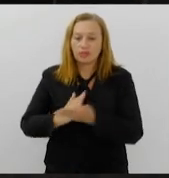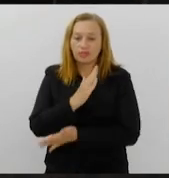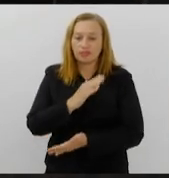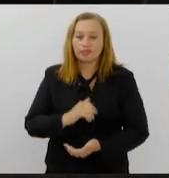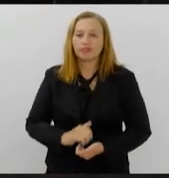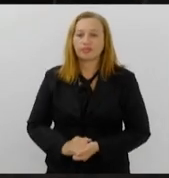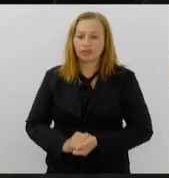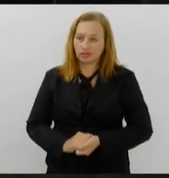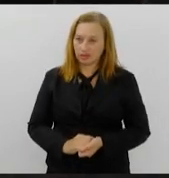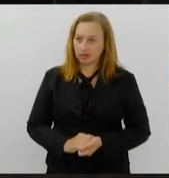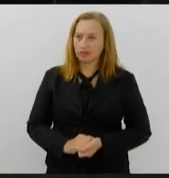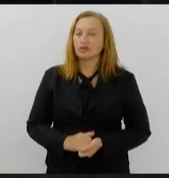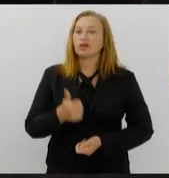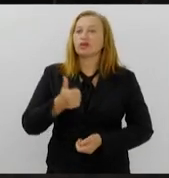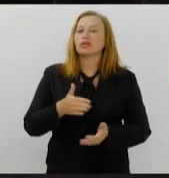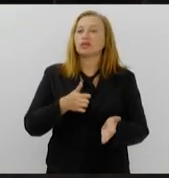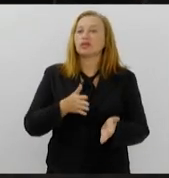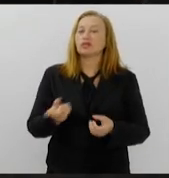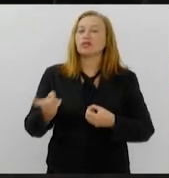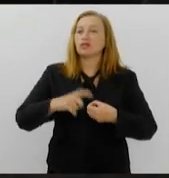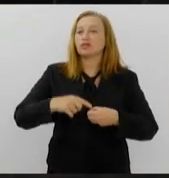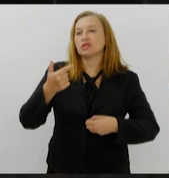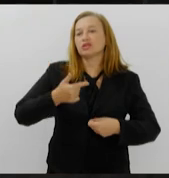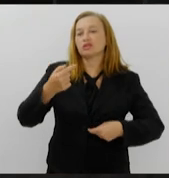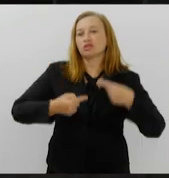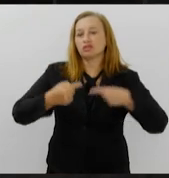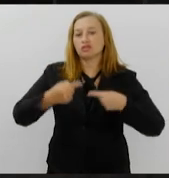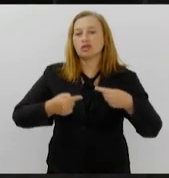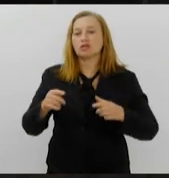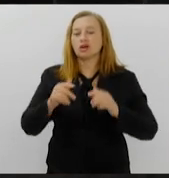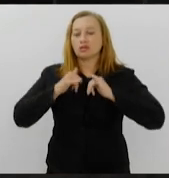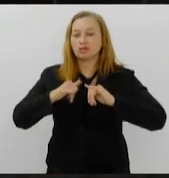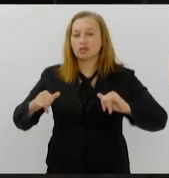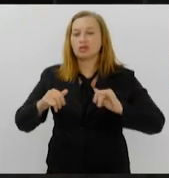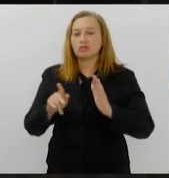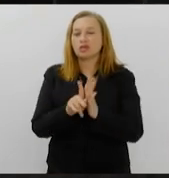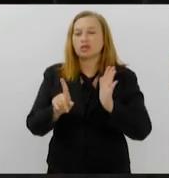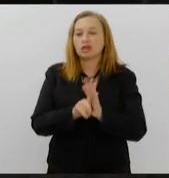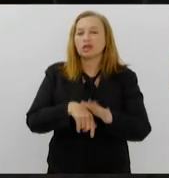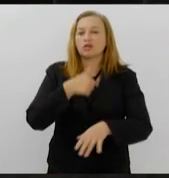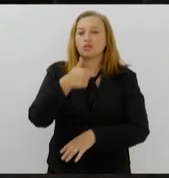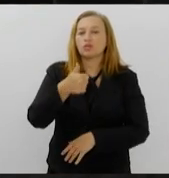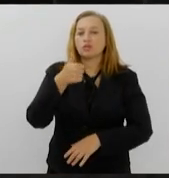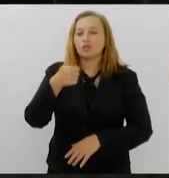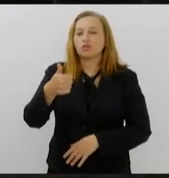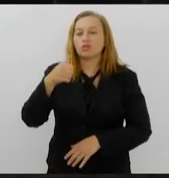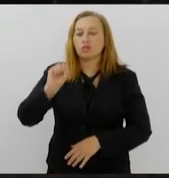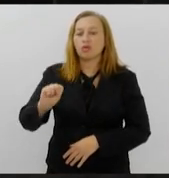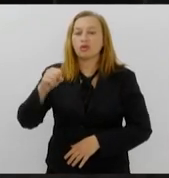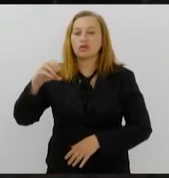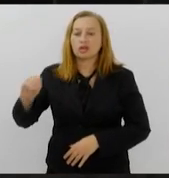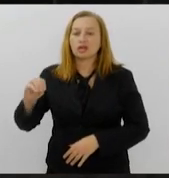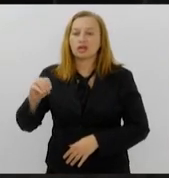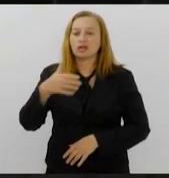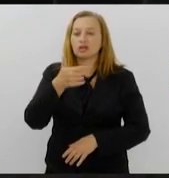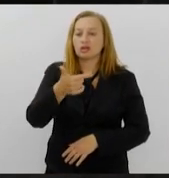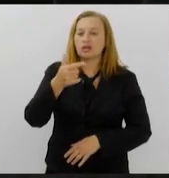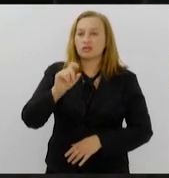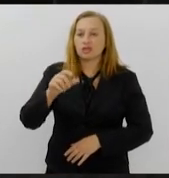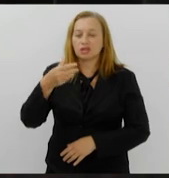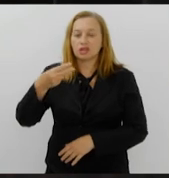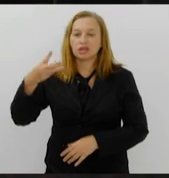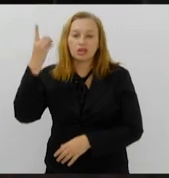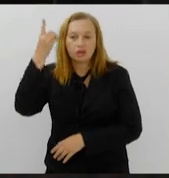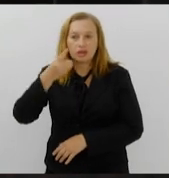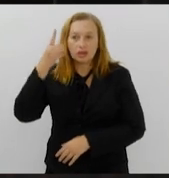estão. Aprovado em primeiro, retorna em segunda. Anuncio o projeto de lei número 1180, de 23, de